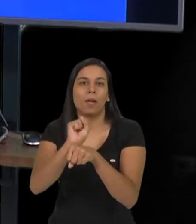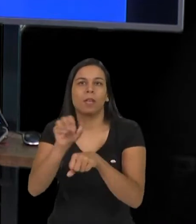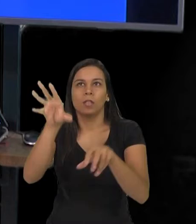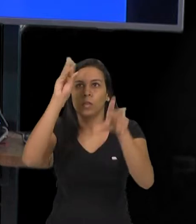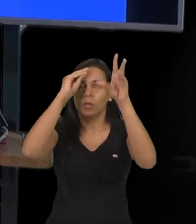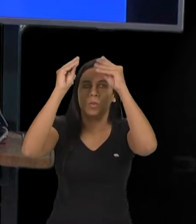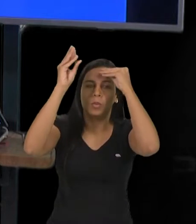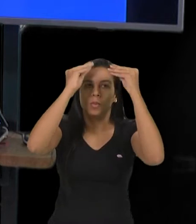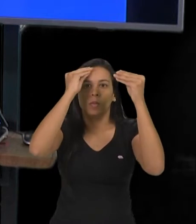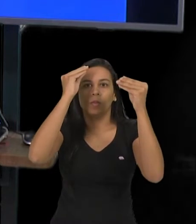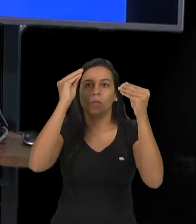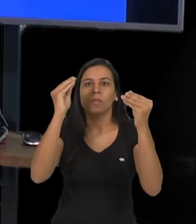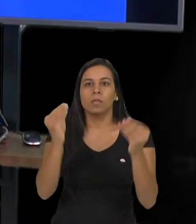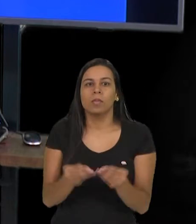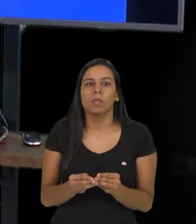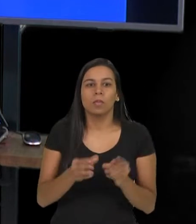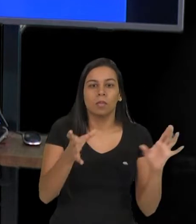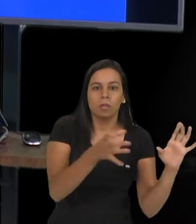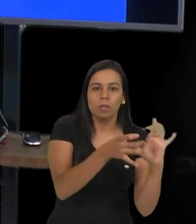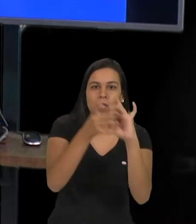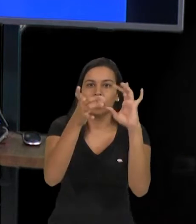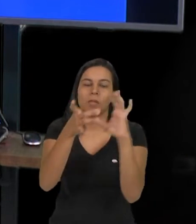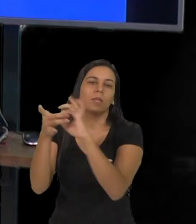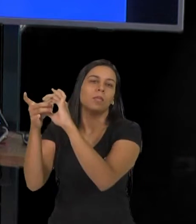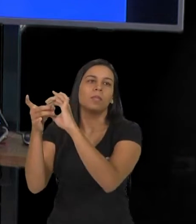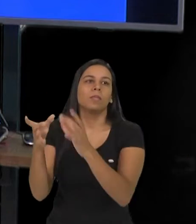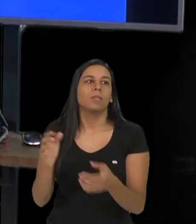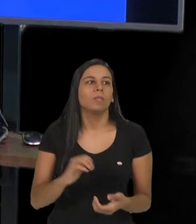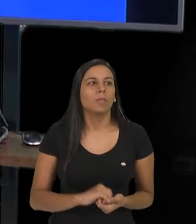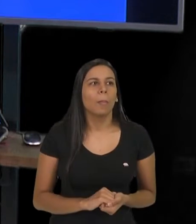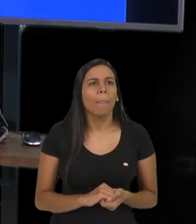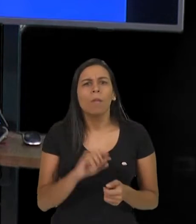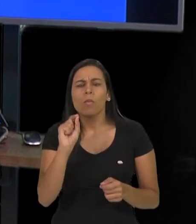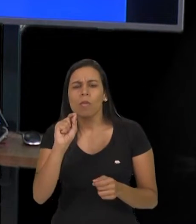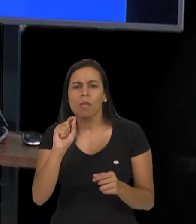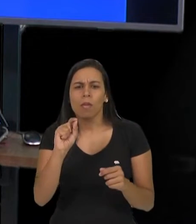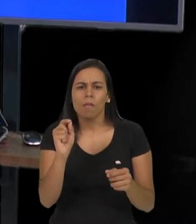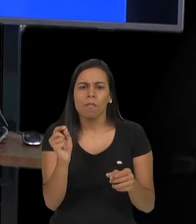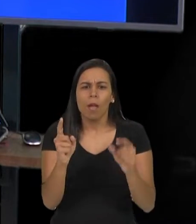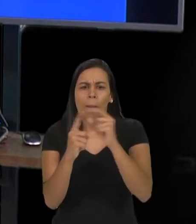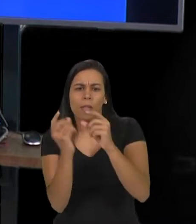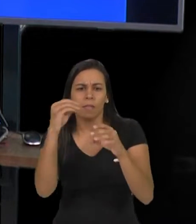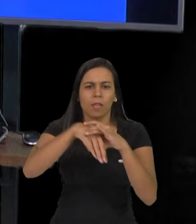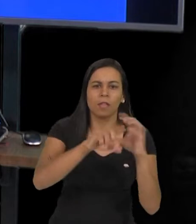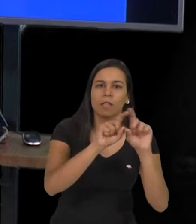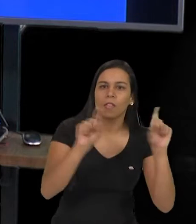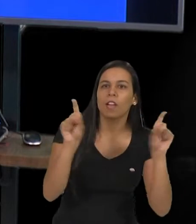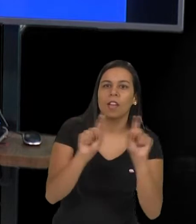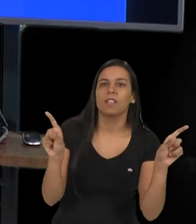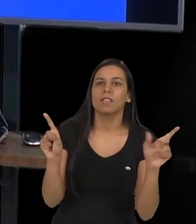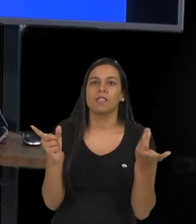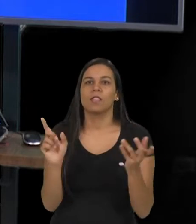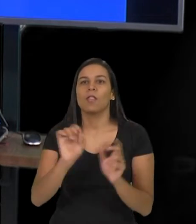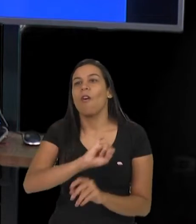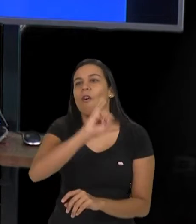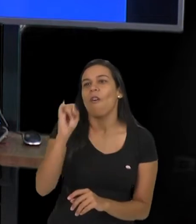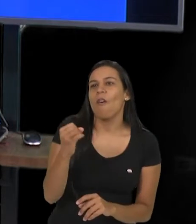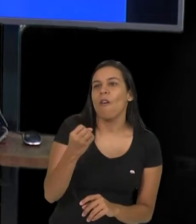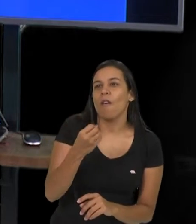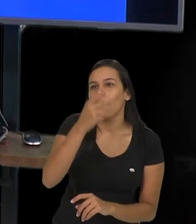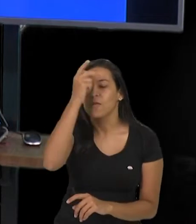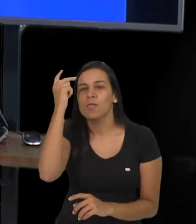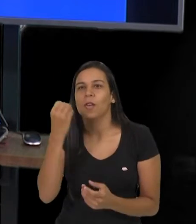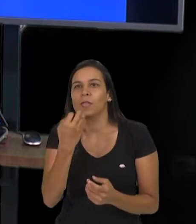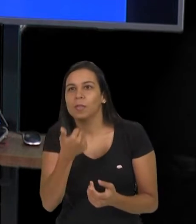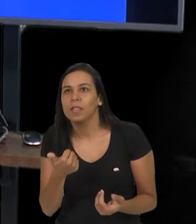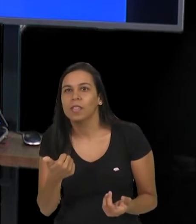e conectar palavras com a experiência, né? O que aquela palavra está fazendo na frase, porque sozinha ela não diz nada, não posso falar. Oi pessoal, tudo bem?